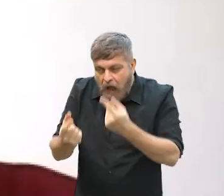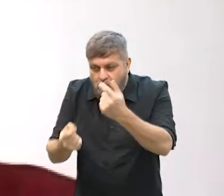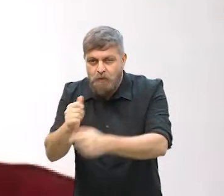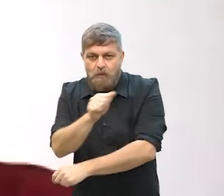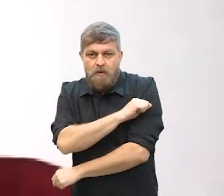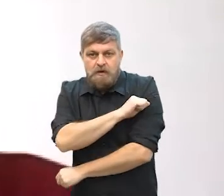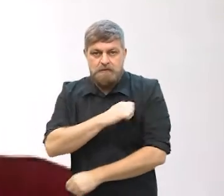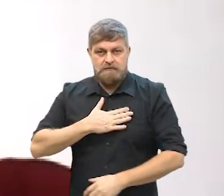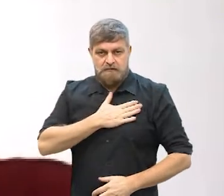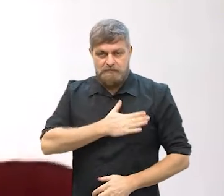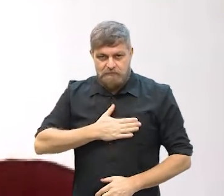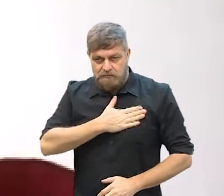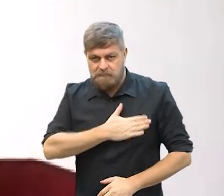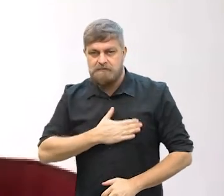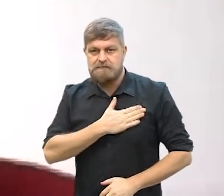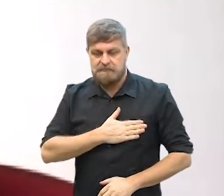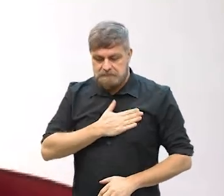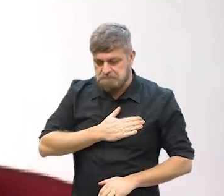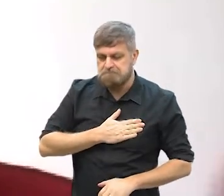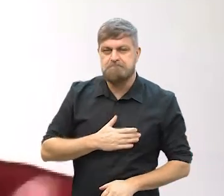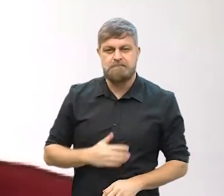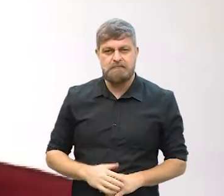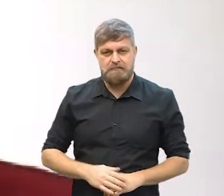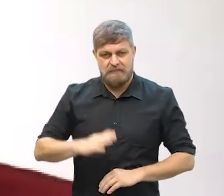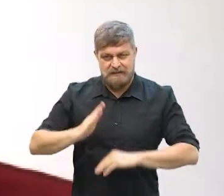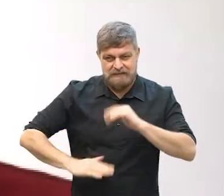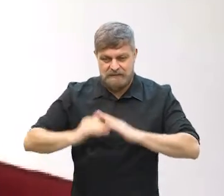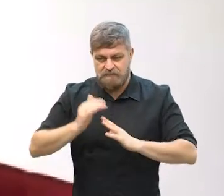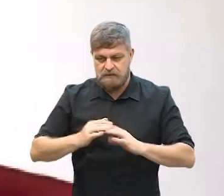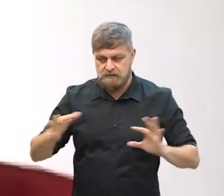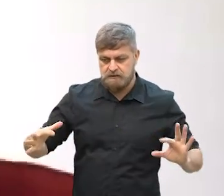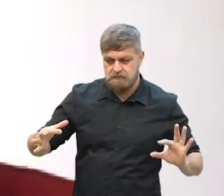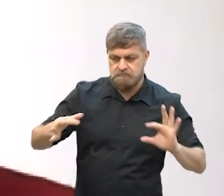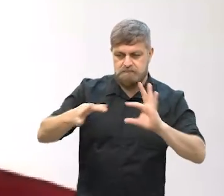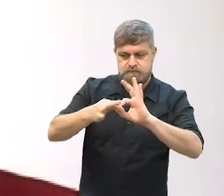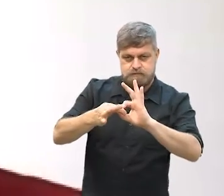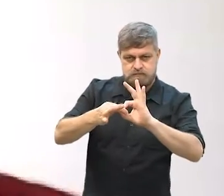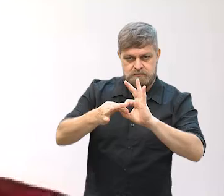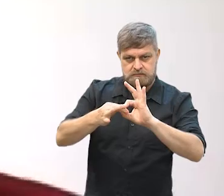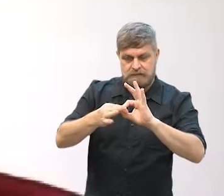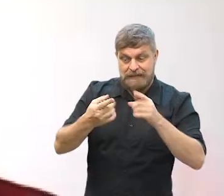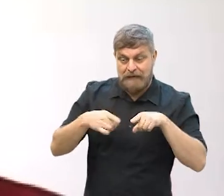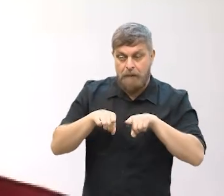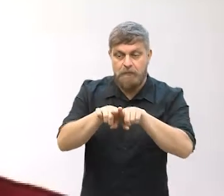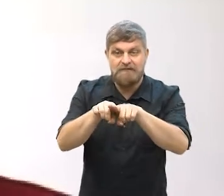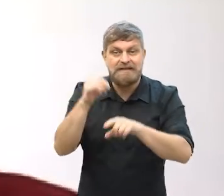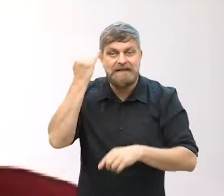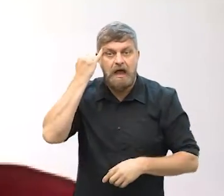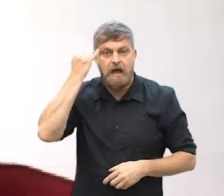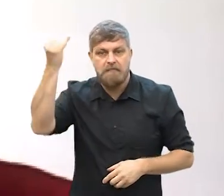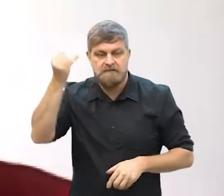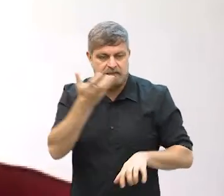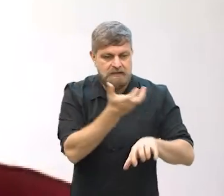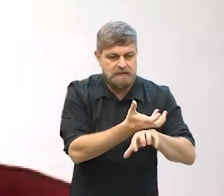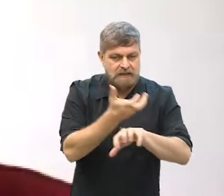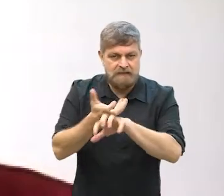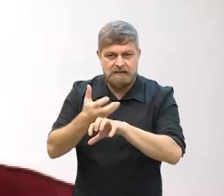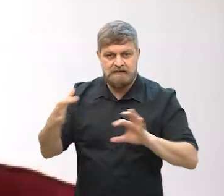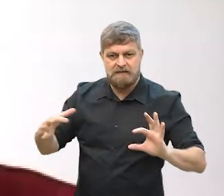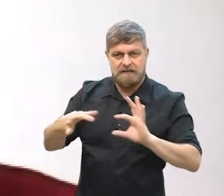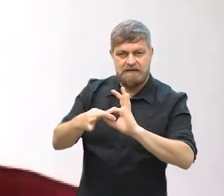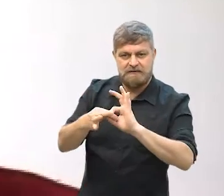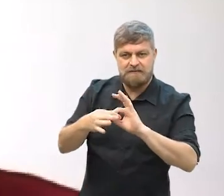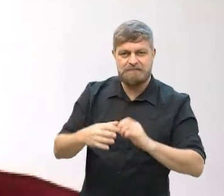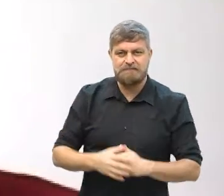deles até gostaram dessa iniciativa de casar, né, uma com a outra, de criar essa ideia interdisciplinar aí dentro